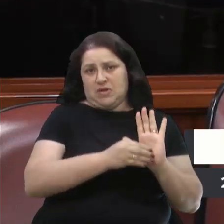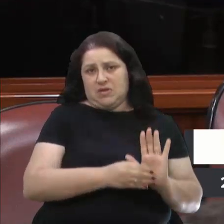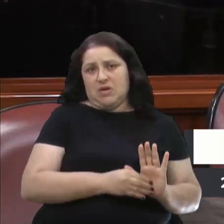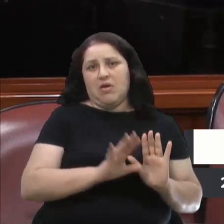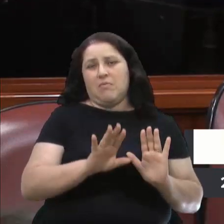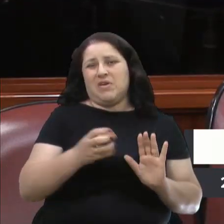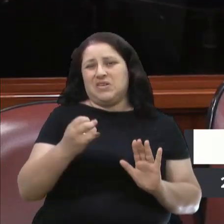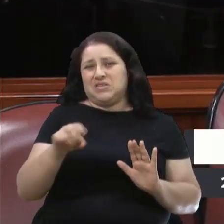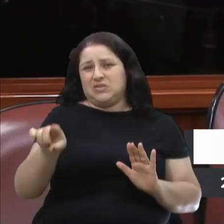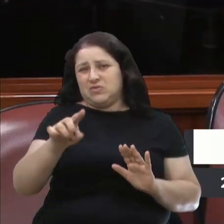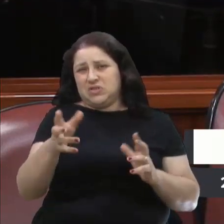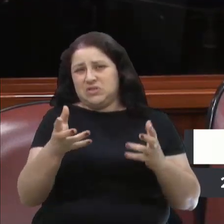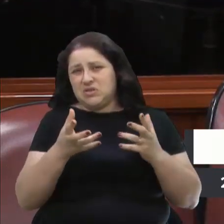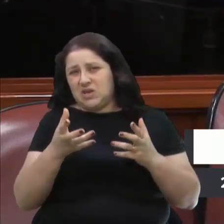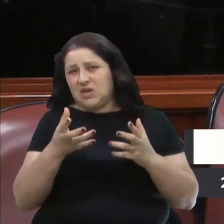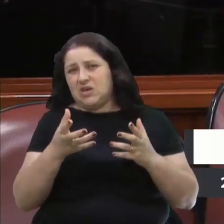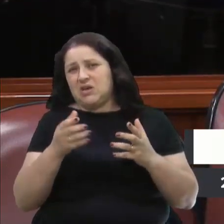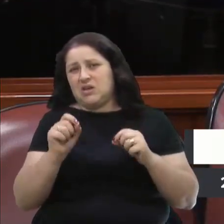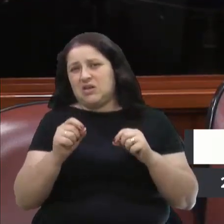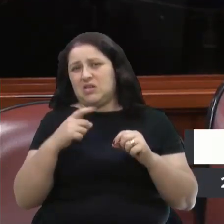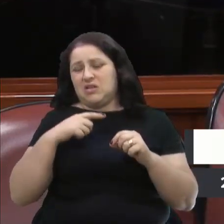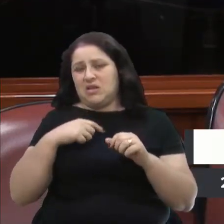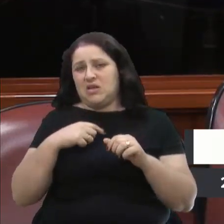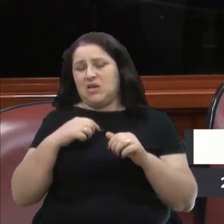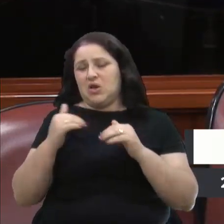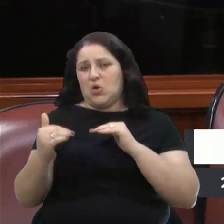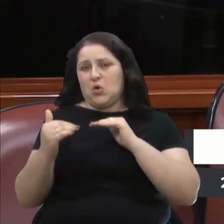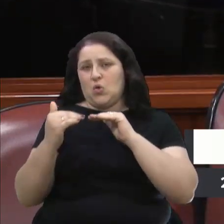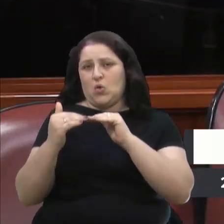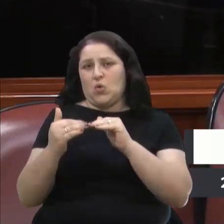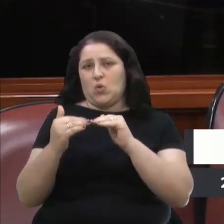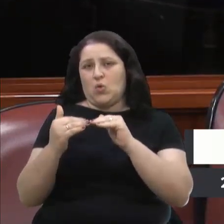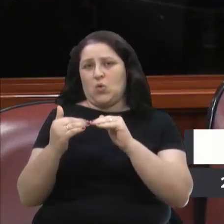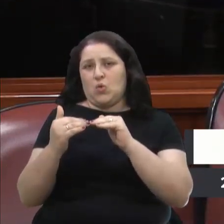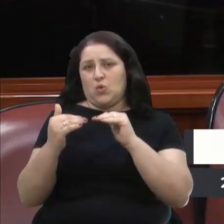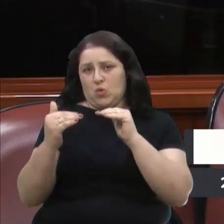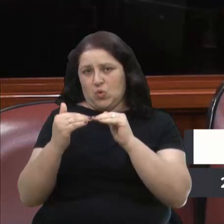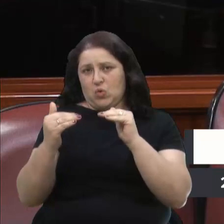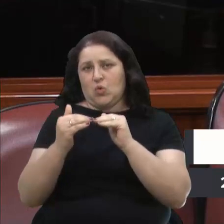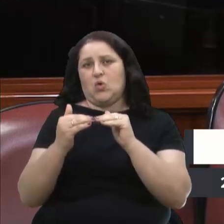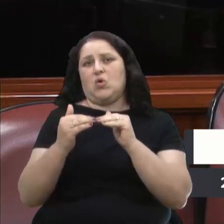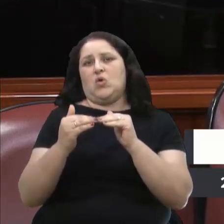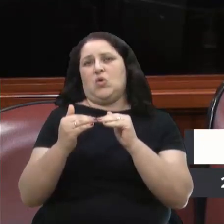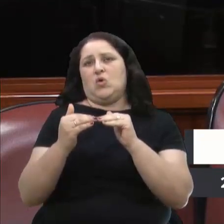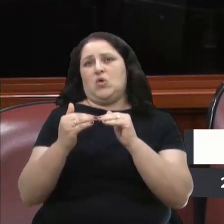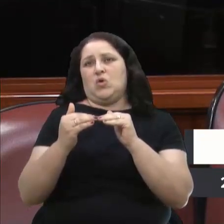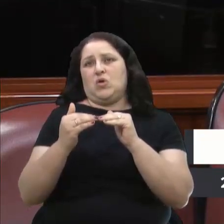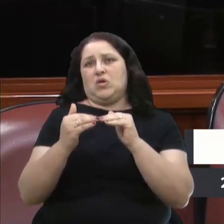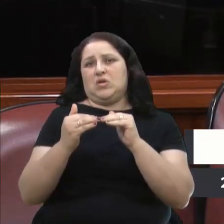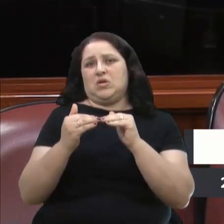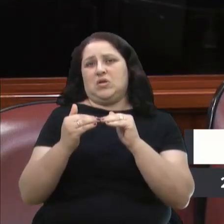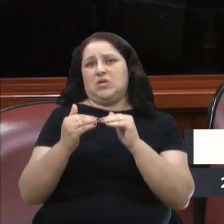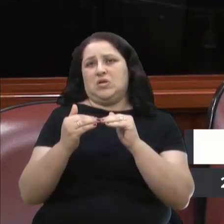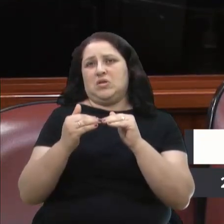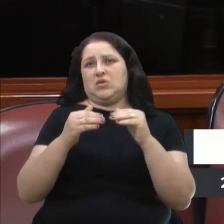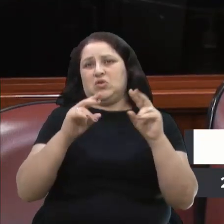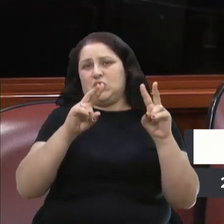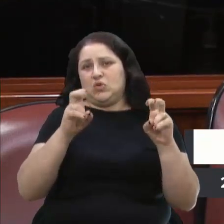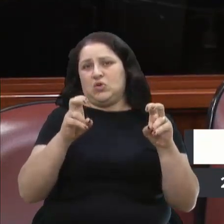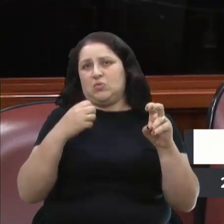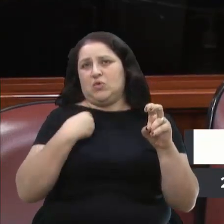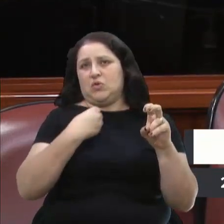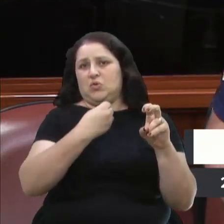se vocês querem ser coerentes com o discurso da irrefutabilidade dos números, vocês têm que